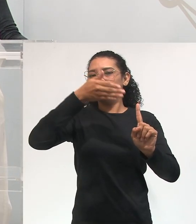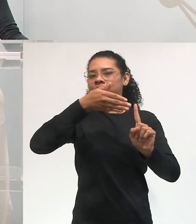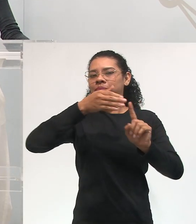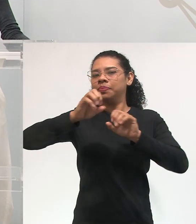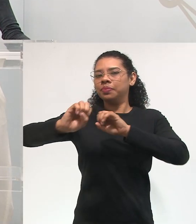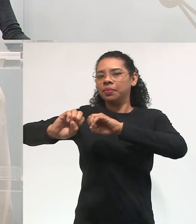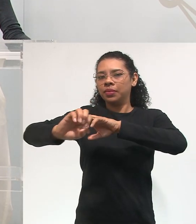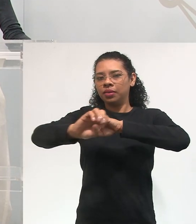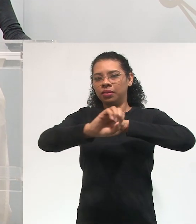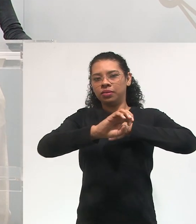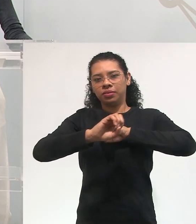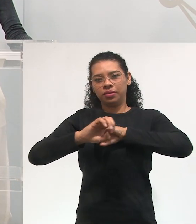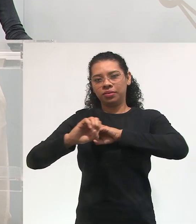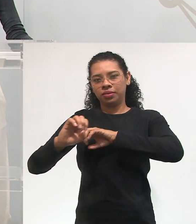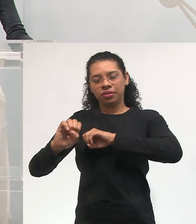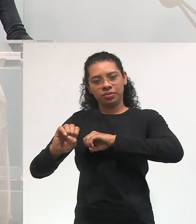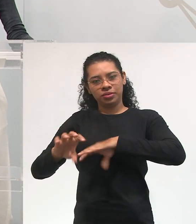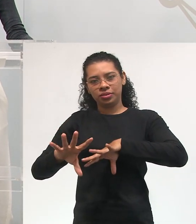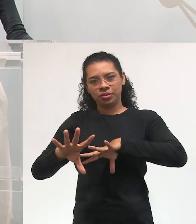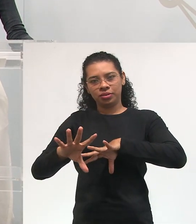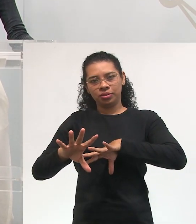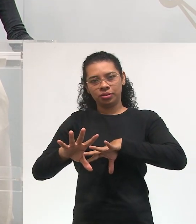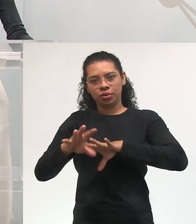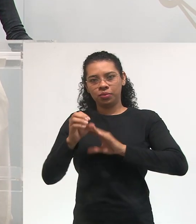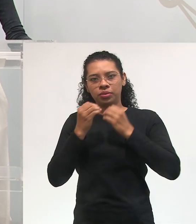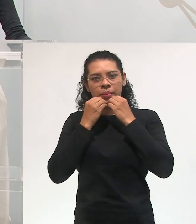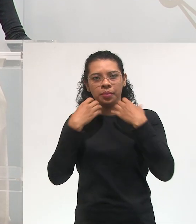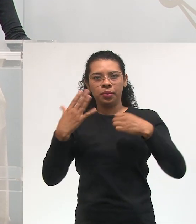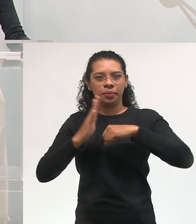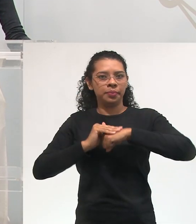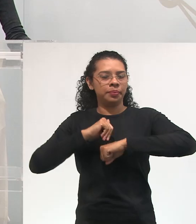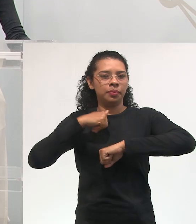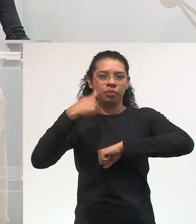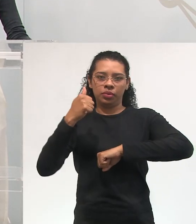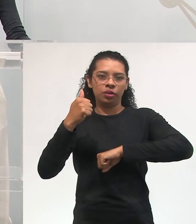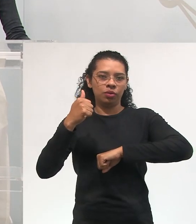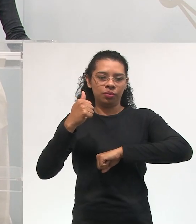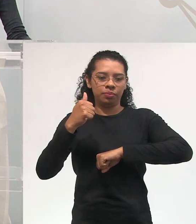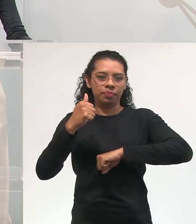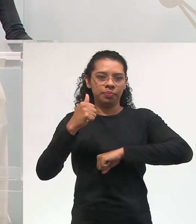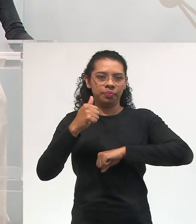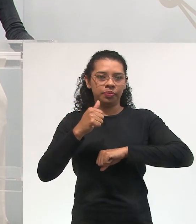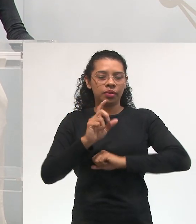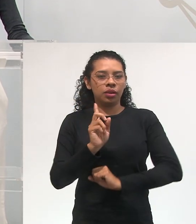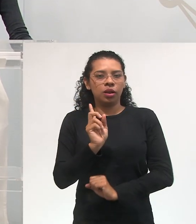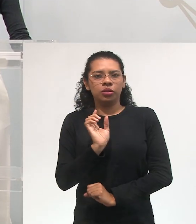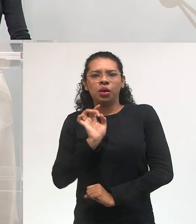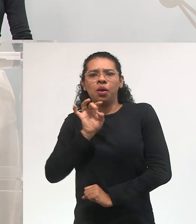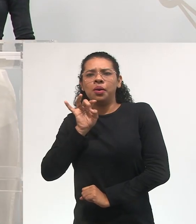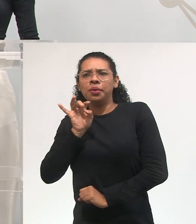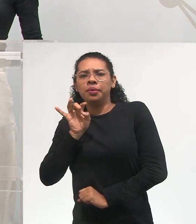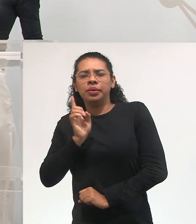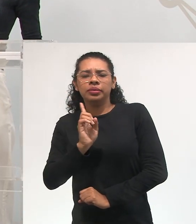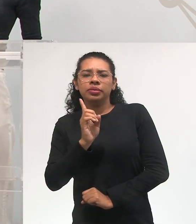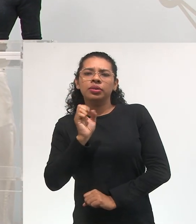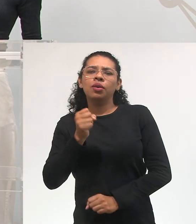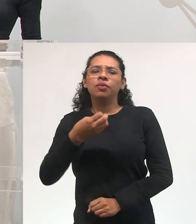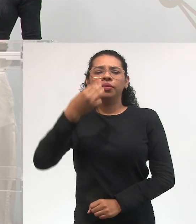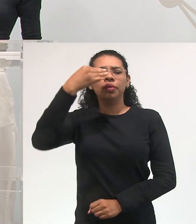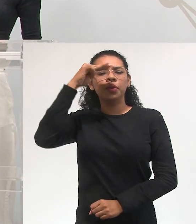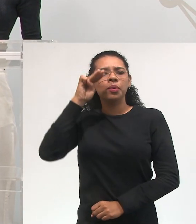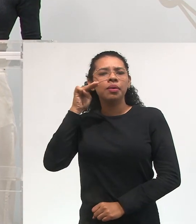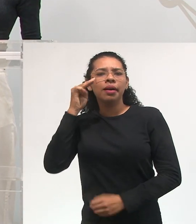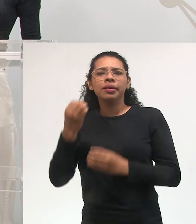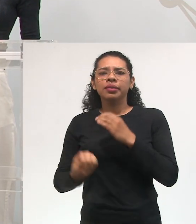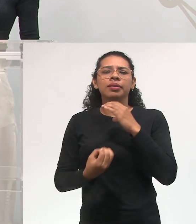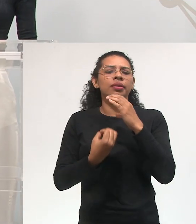de educação seria integral. E não foi ele que criou esse termo, né, o